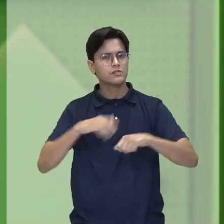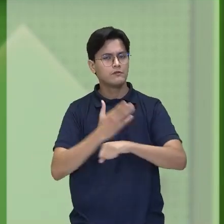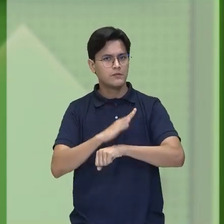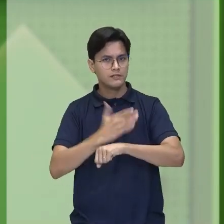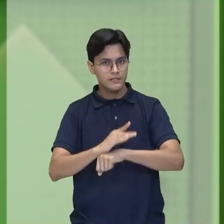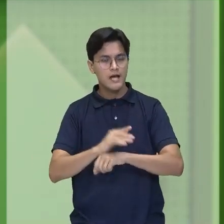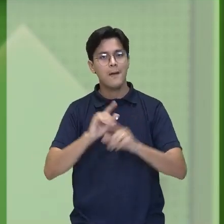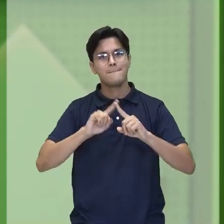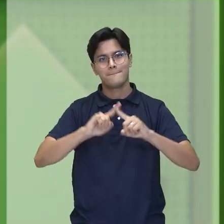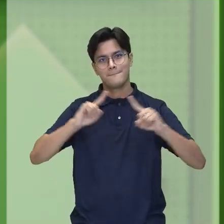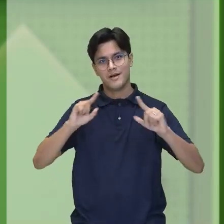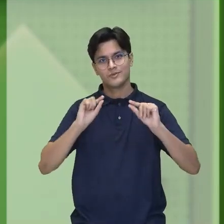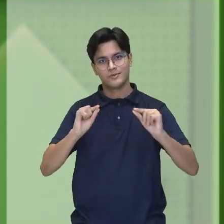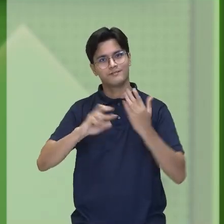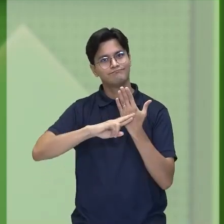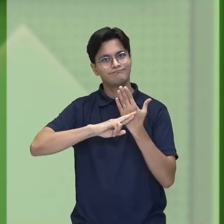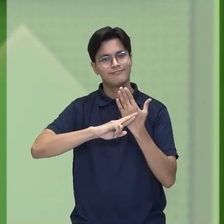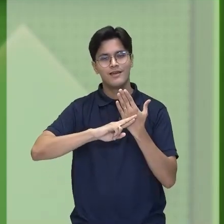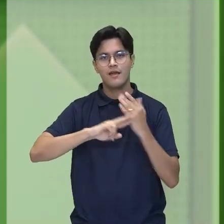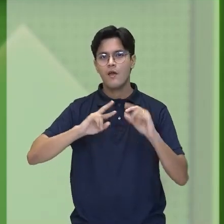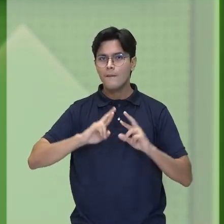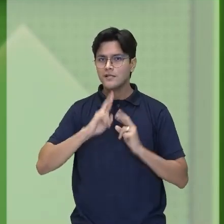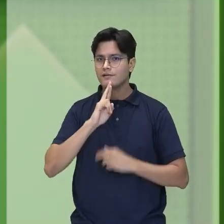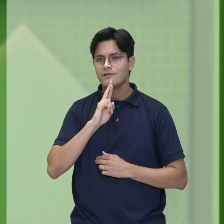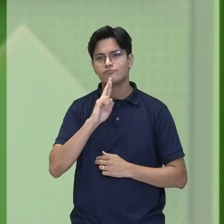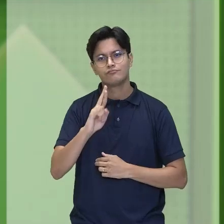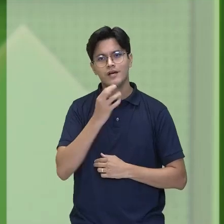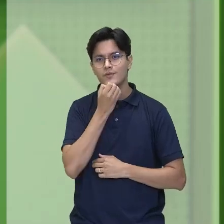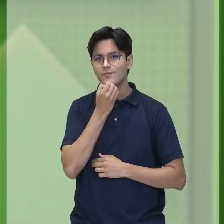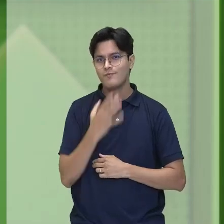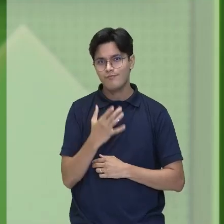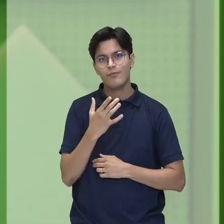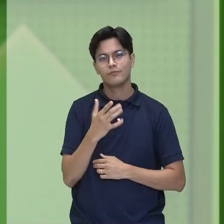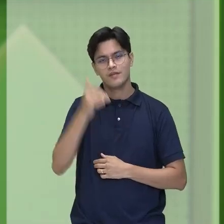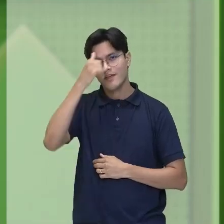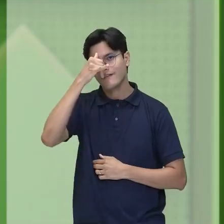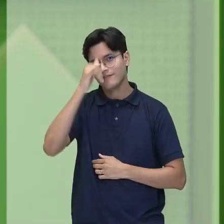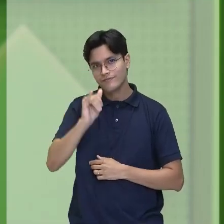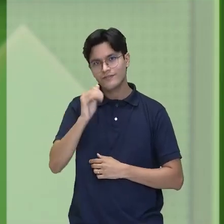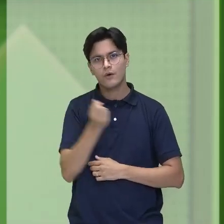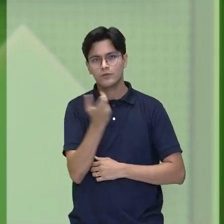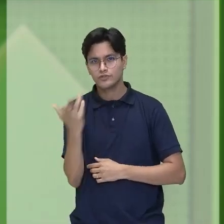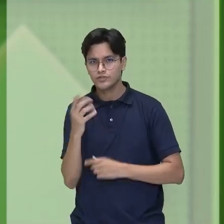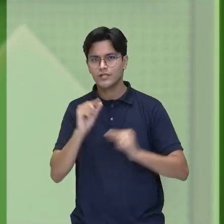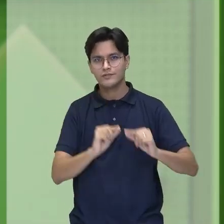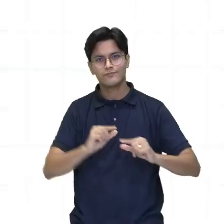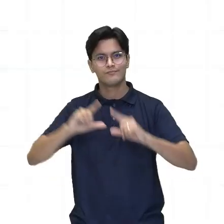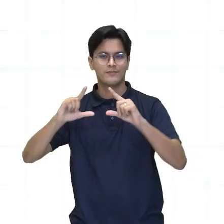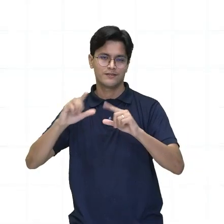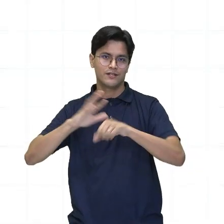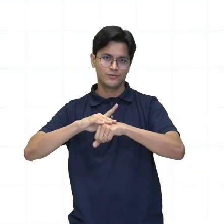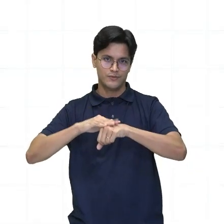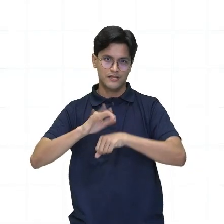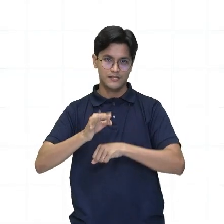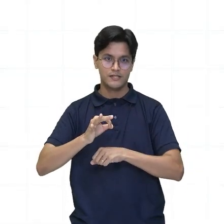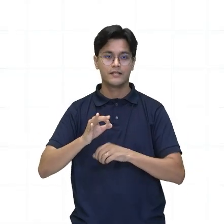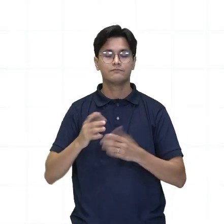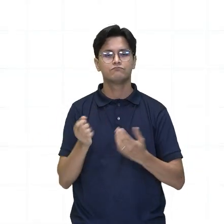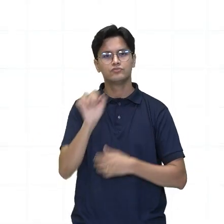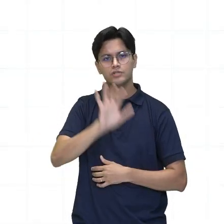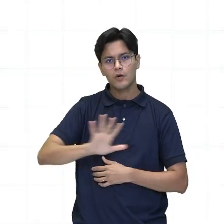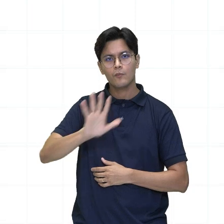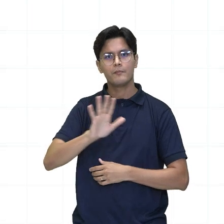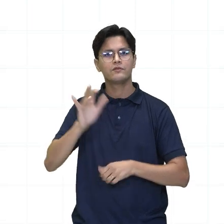gente. Se você elimina o mosquito, você impede que a doença se prolifere. Em geral, as medidas